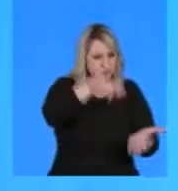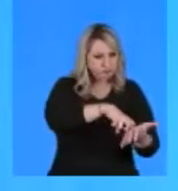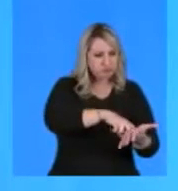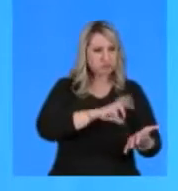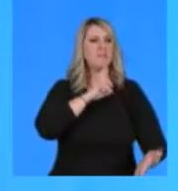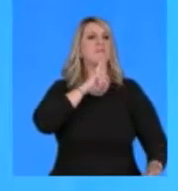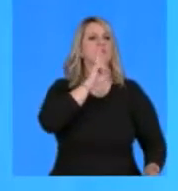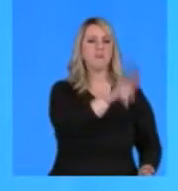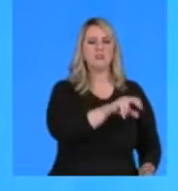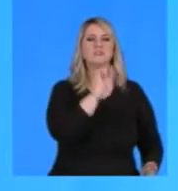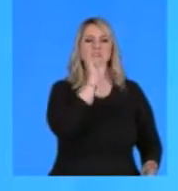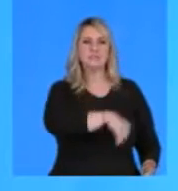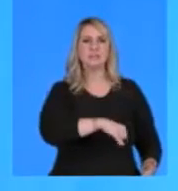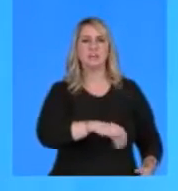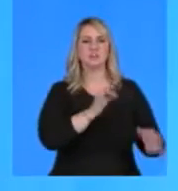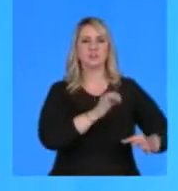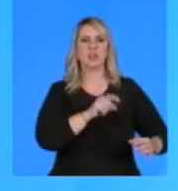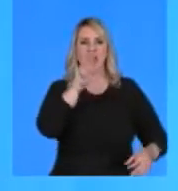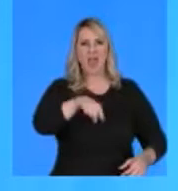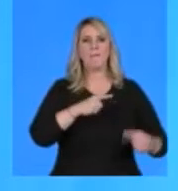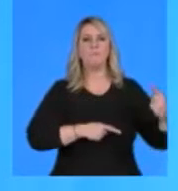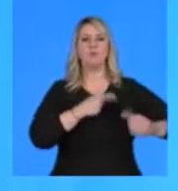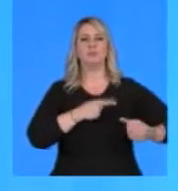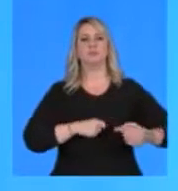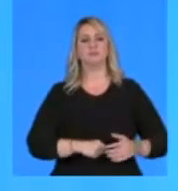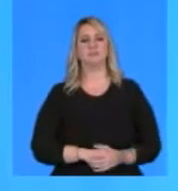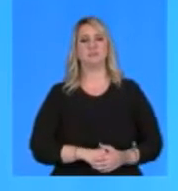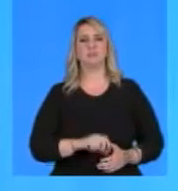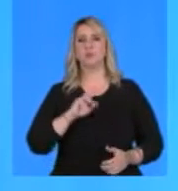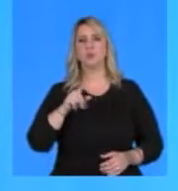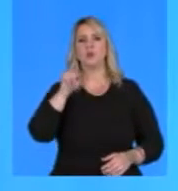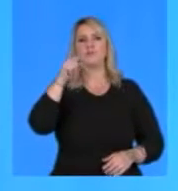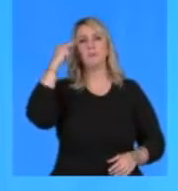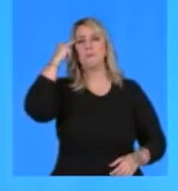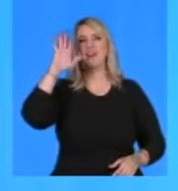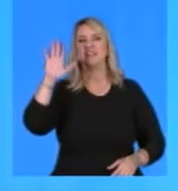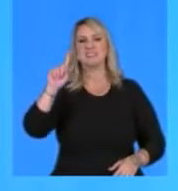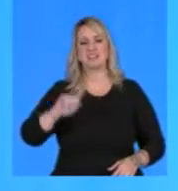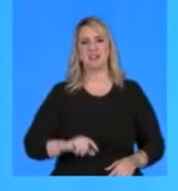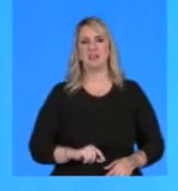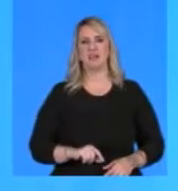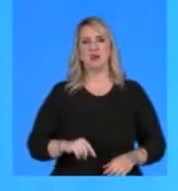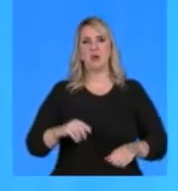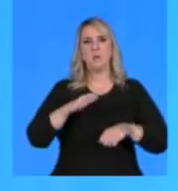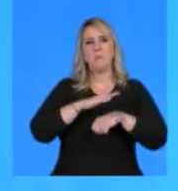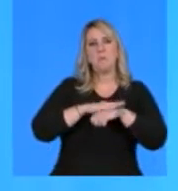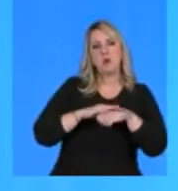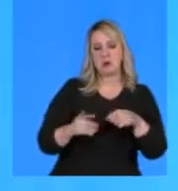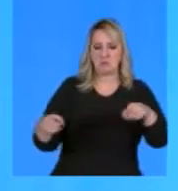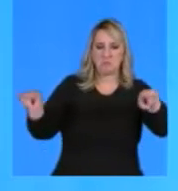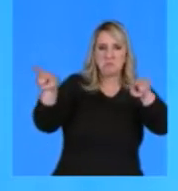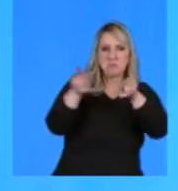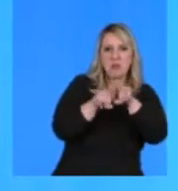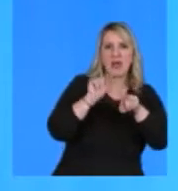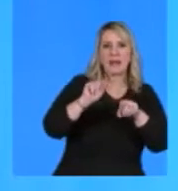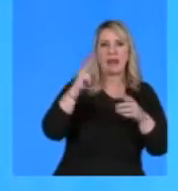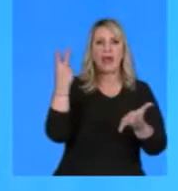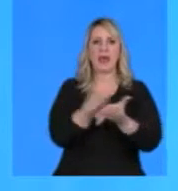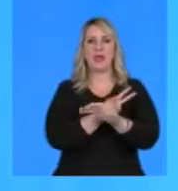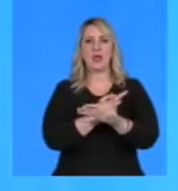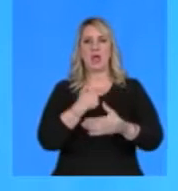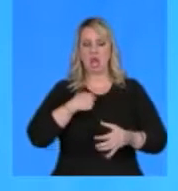que as proteja justiça isso é política é o que você está pensando bondade conivência com quem erra